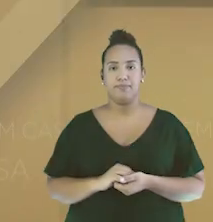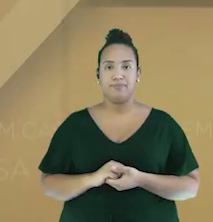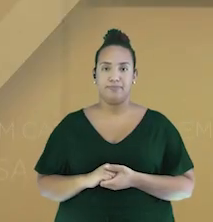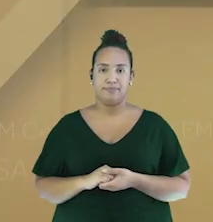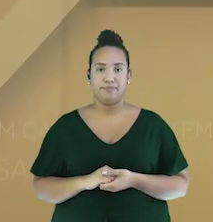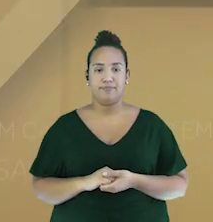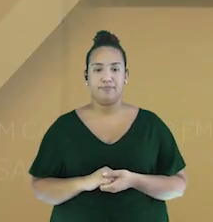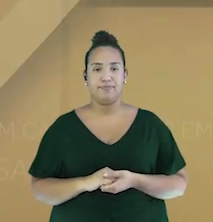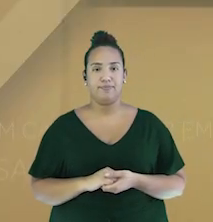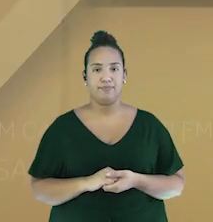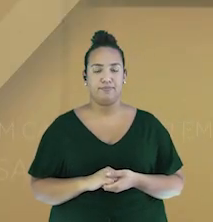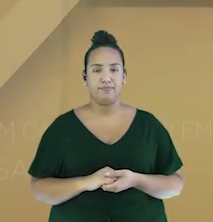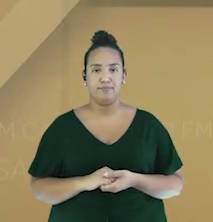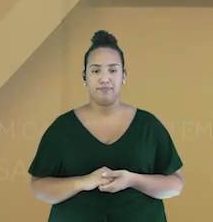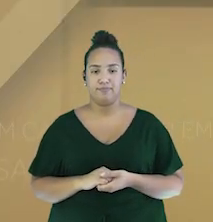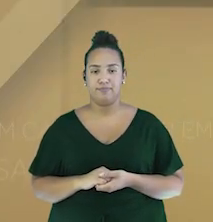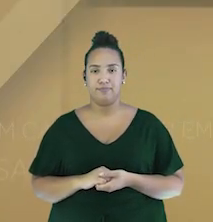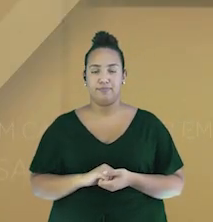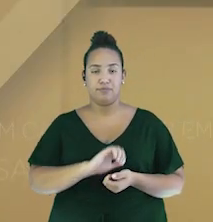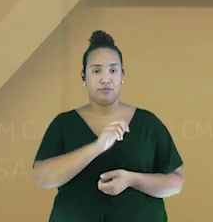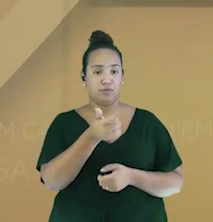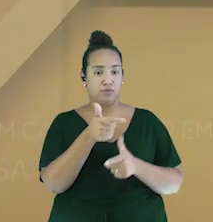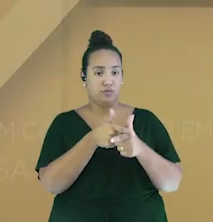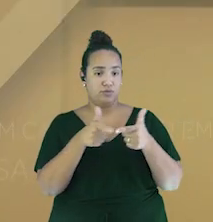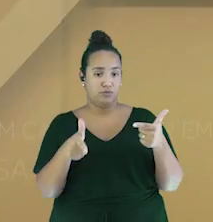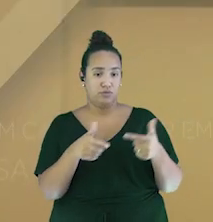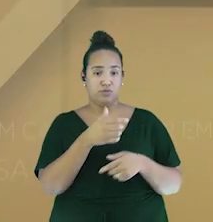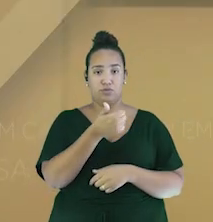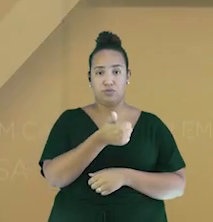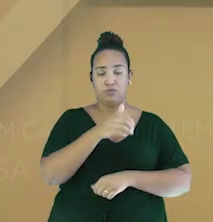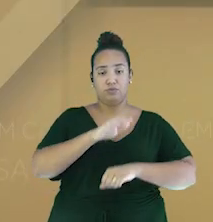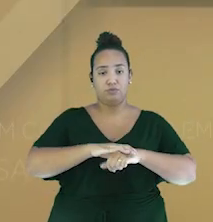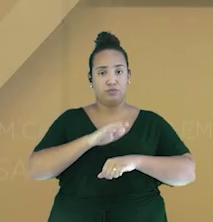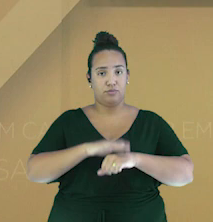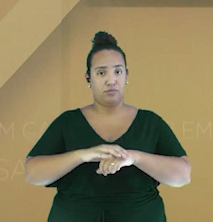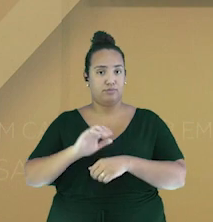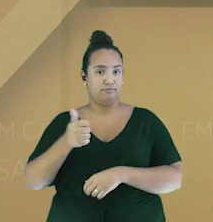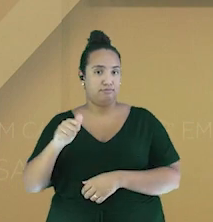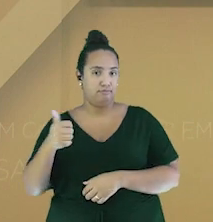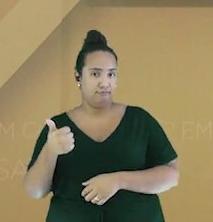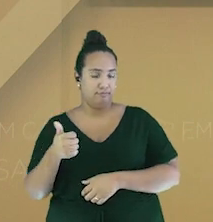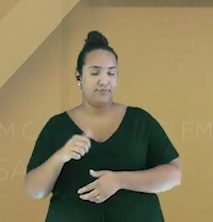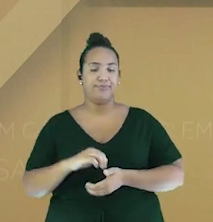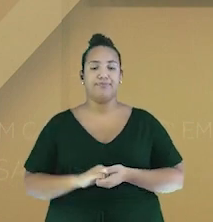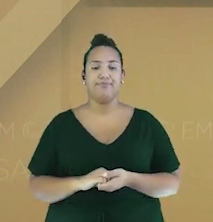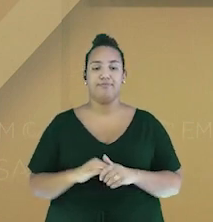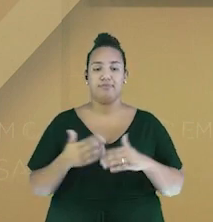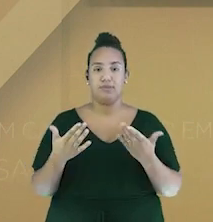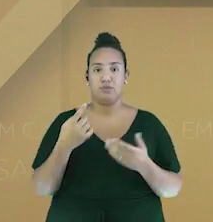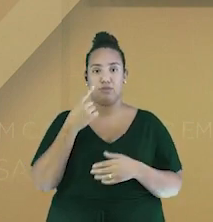Os divisores de 11 são 1 e o próprio 11. Veja